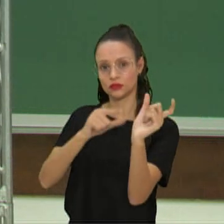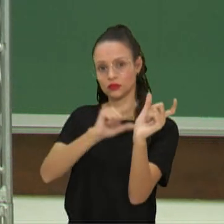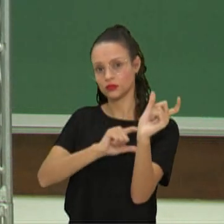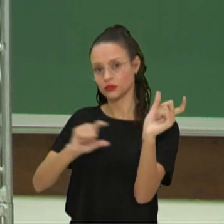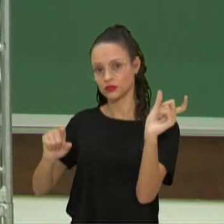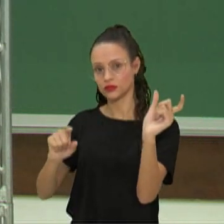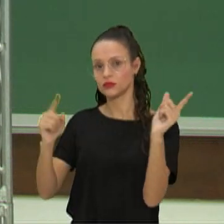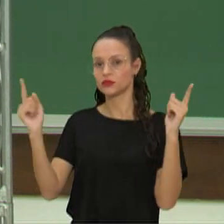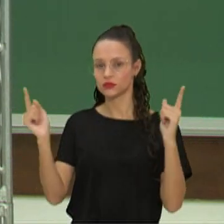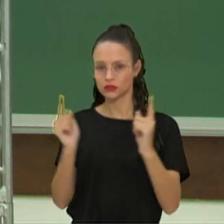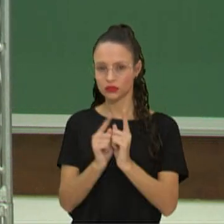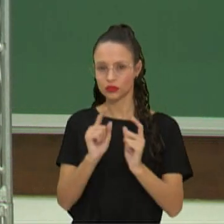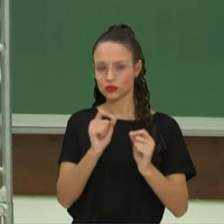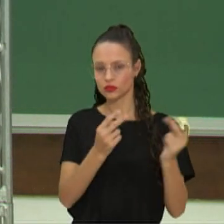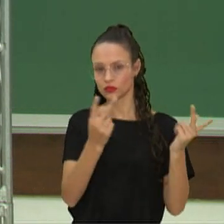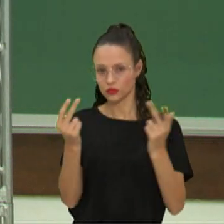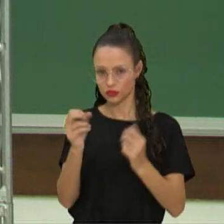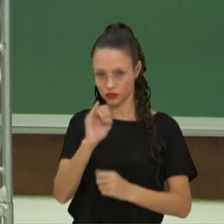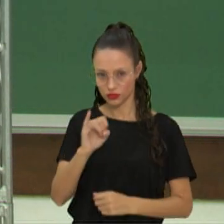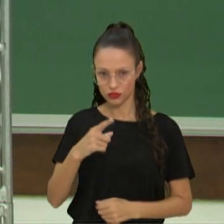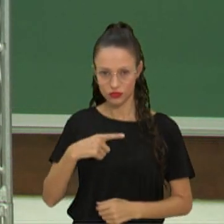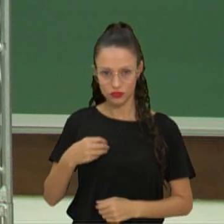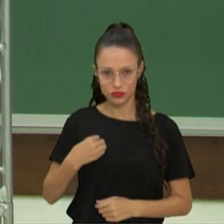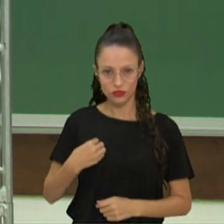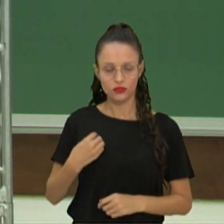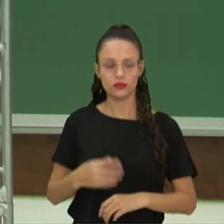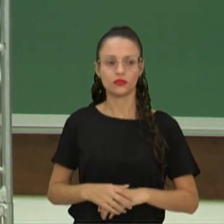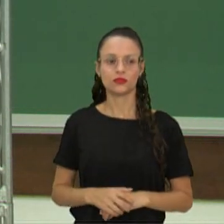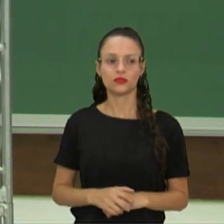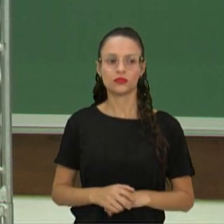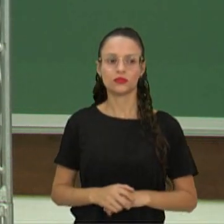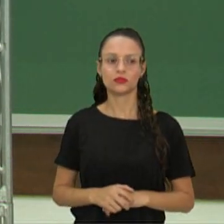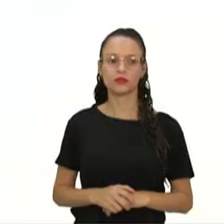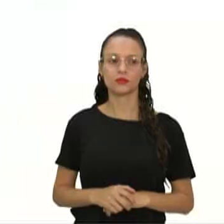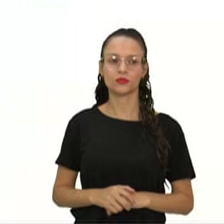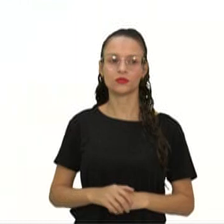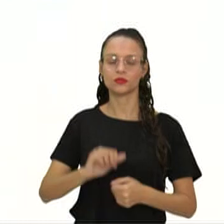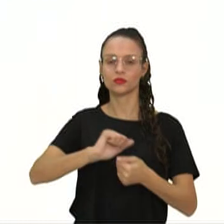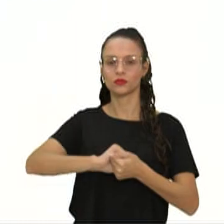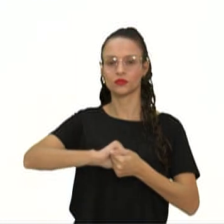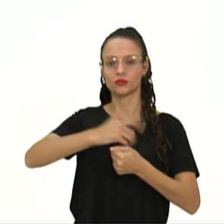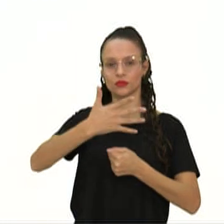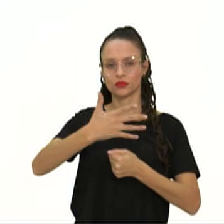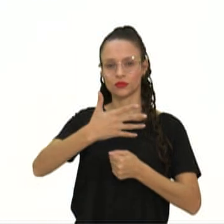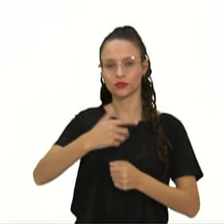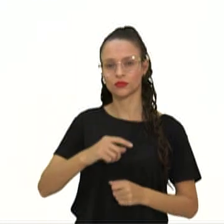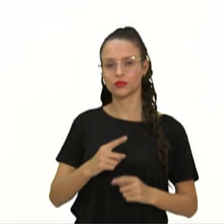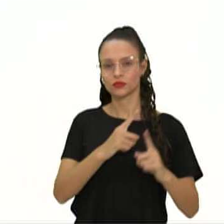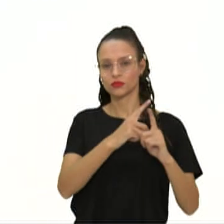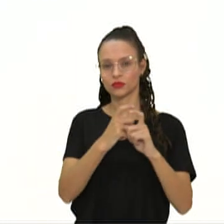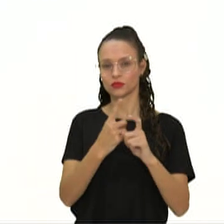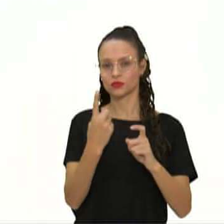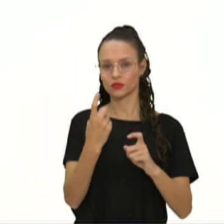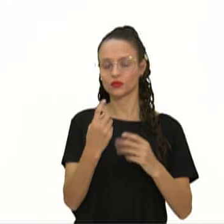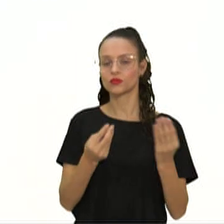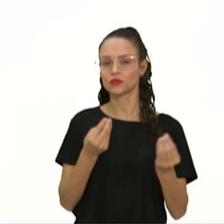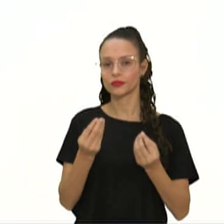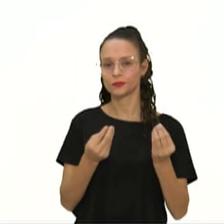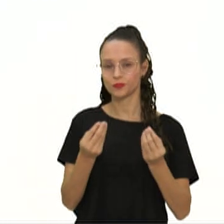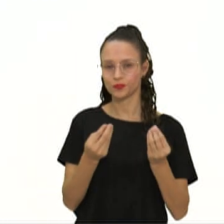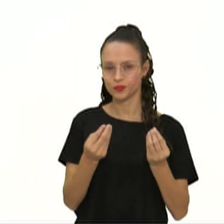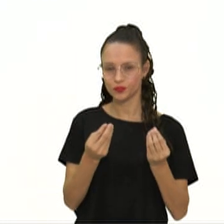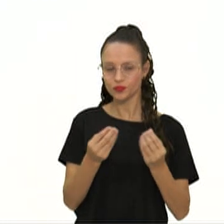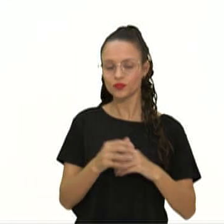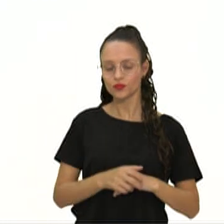os termos semelhantes se aparecer algum, tá? E potenciação de monômios. Como é que eu faço a potência de monômios, a potência